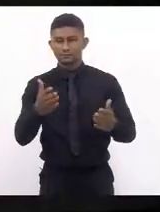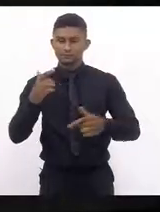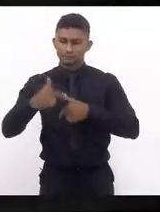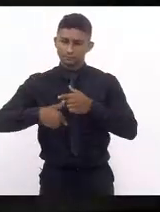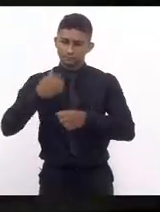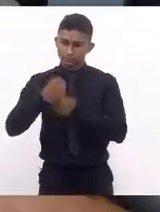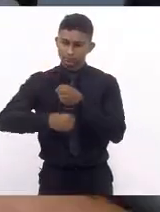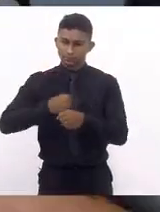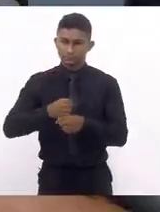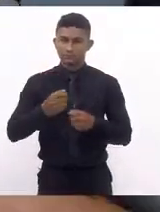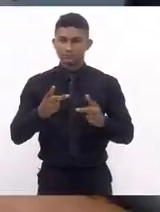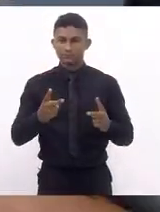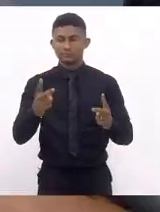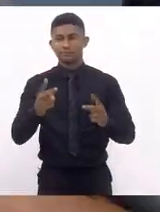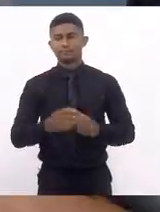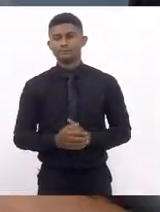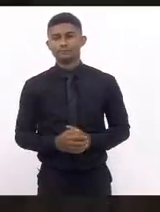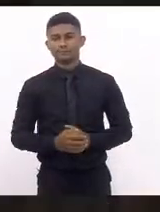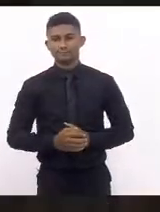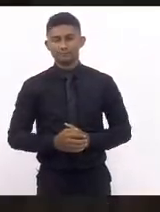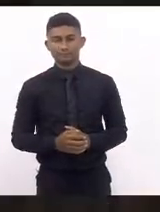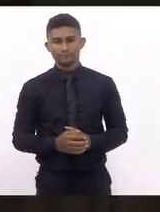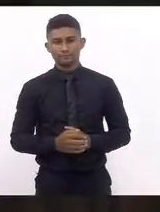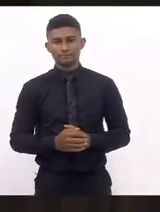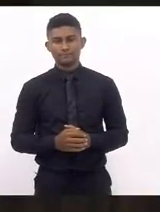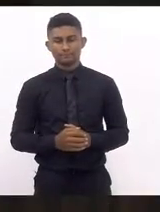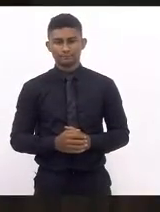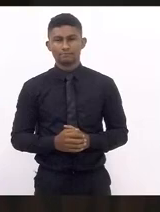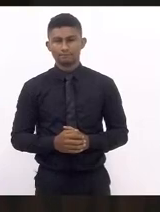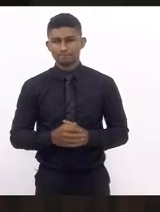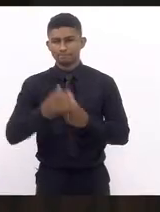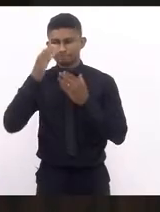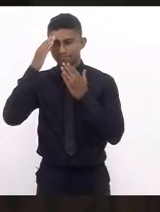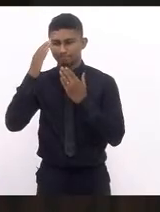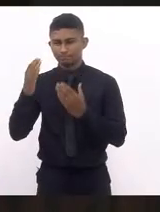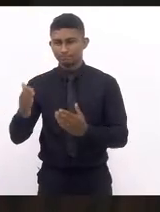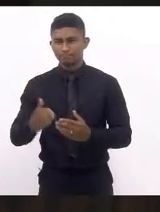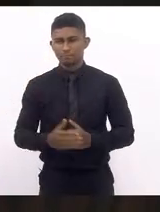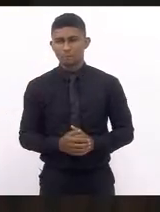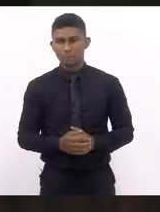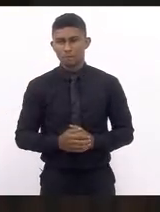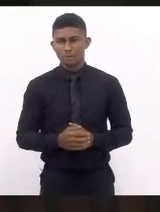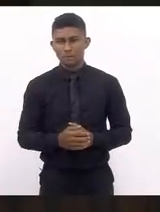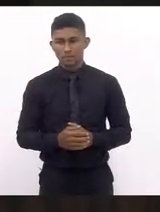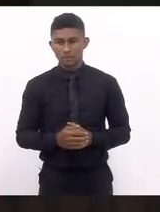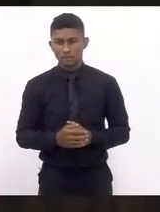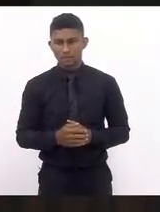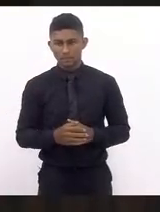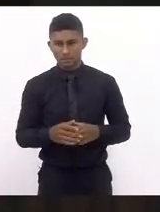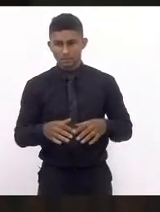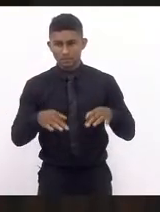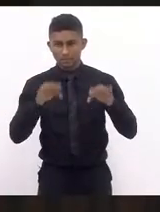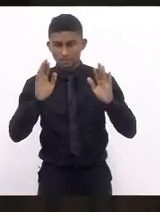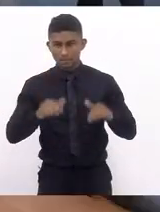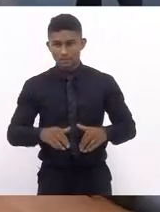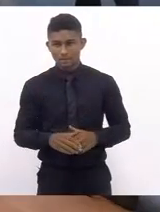trabalhar muito para o ano que vem obrigado muito obrigado vamos encerrar